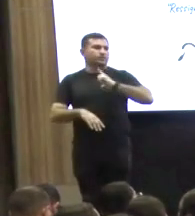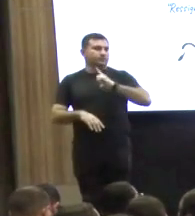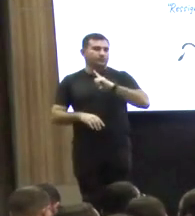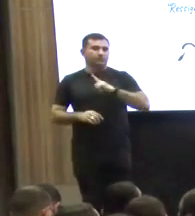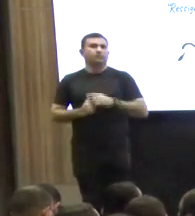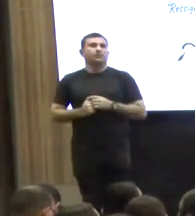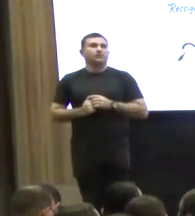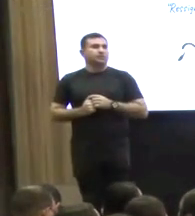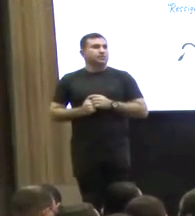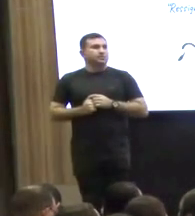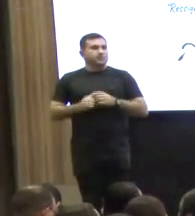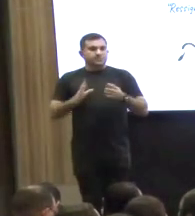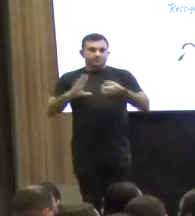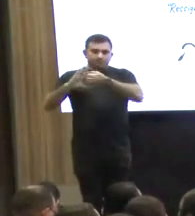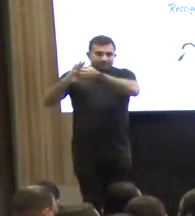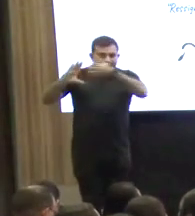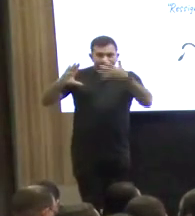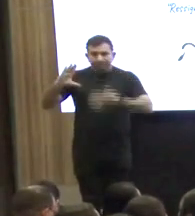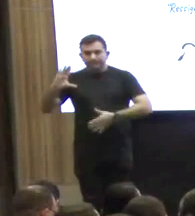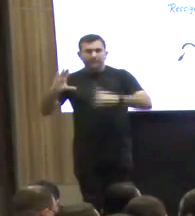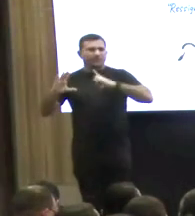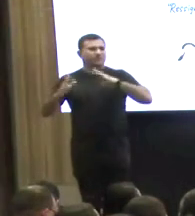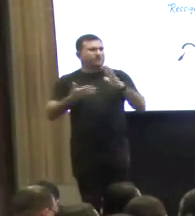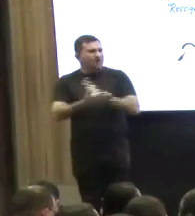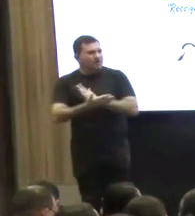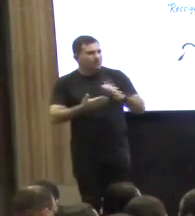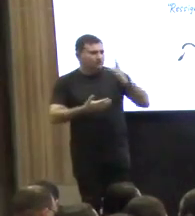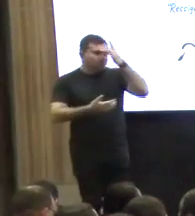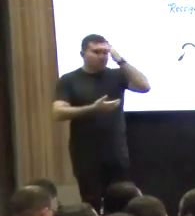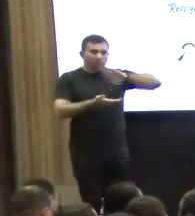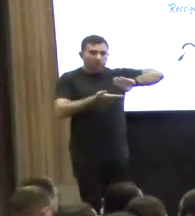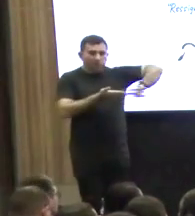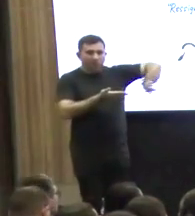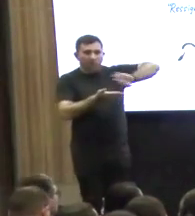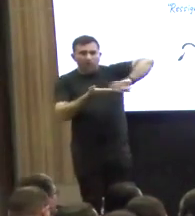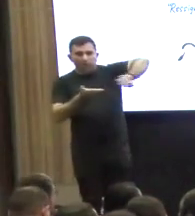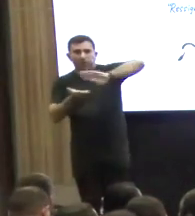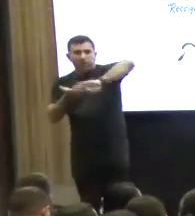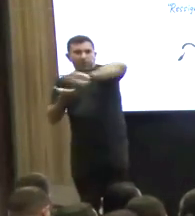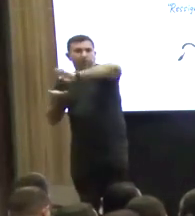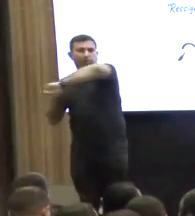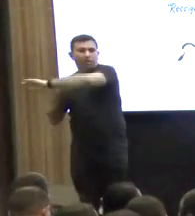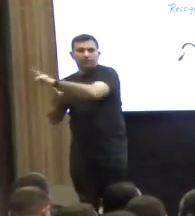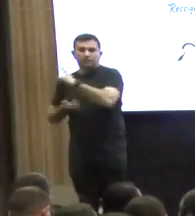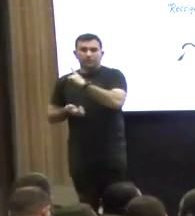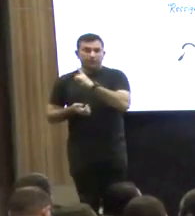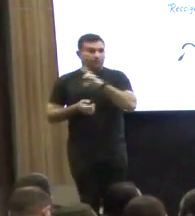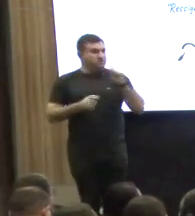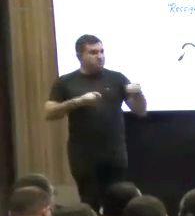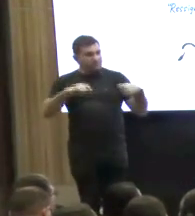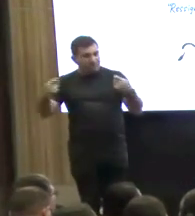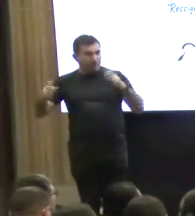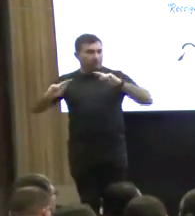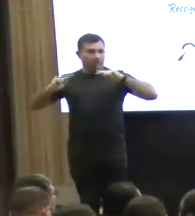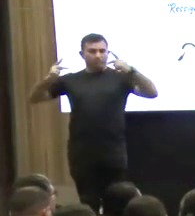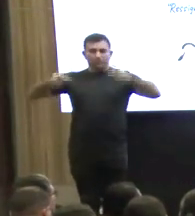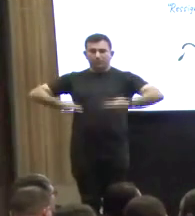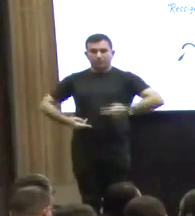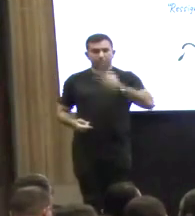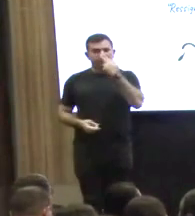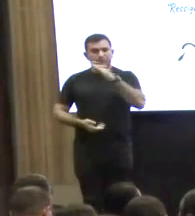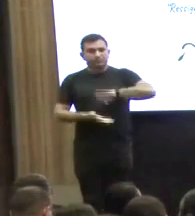macroclassificações, digamos assim, que vão excluindo, retirando desse lugar de humanidade e do próprio lugar